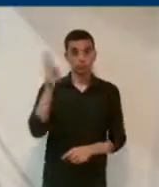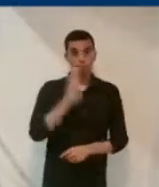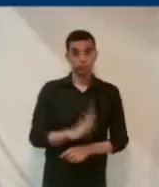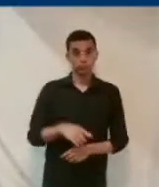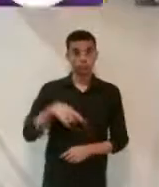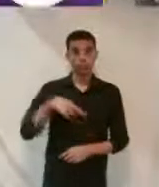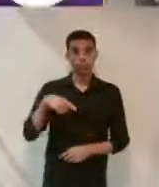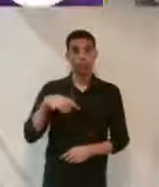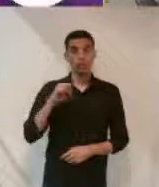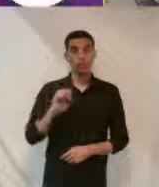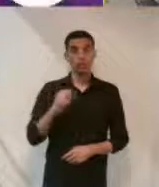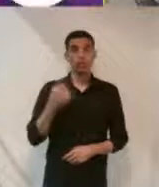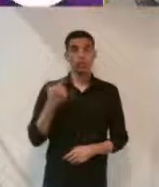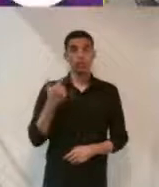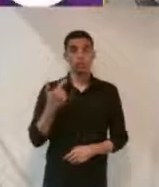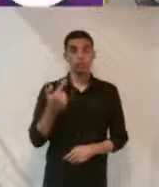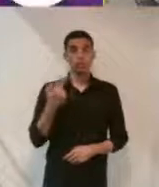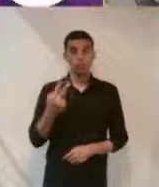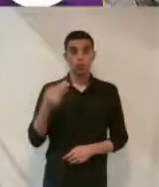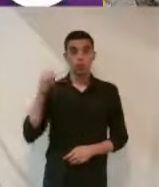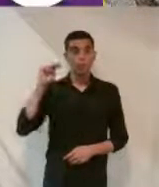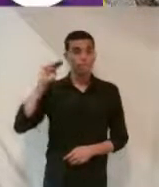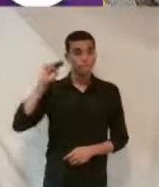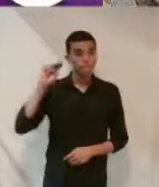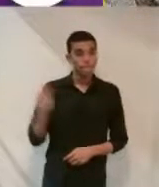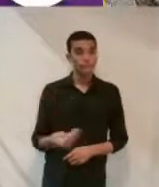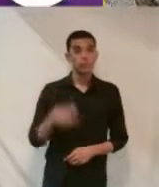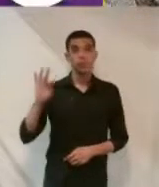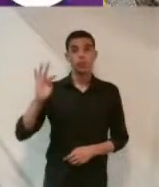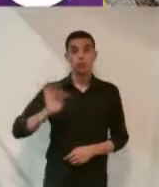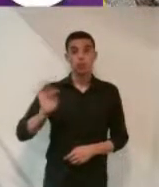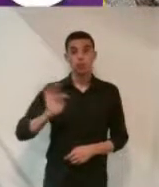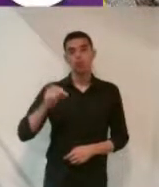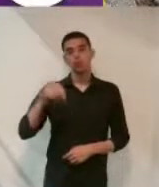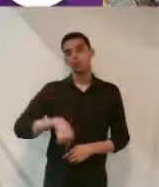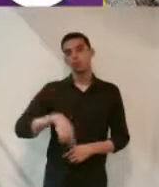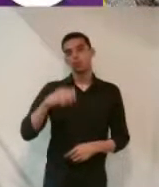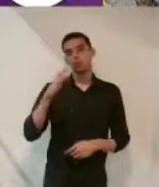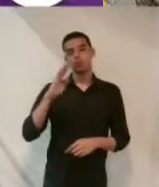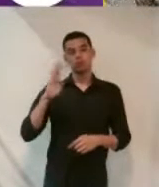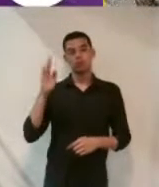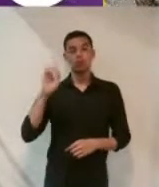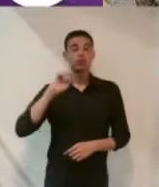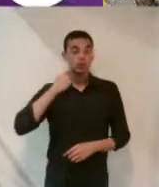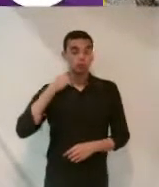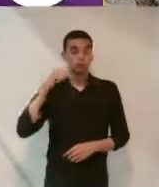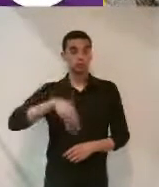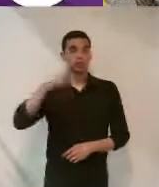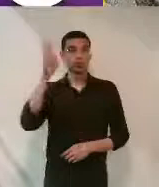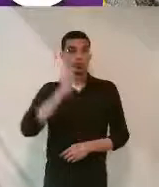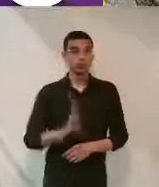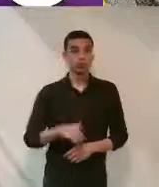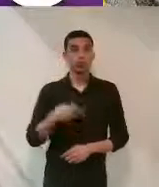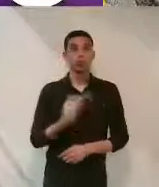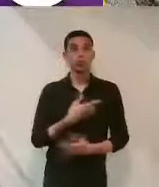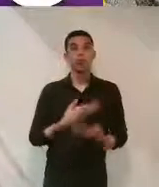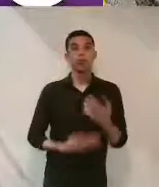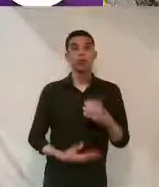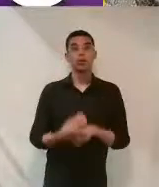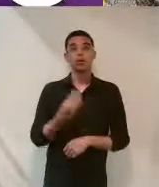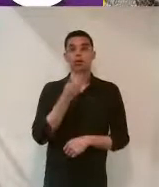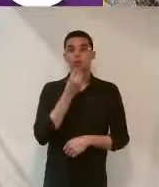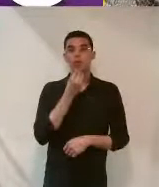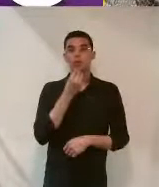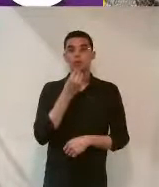geradas anualmente, e a gente perde a oportunidade de reciclar algo em torno de 27 milhões de toneladas de resíduo